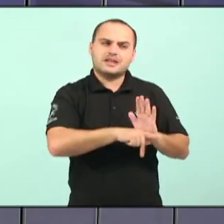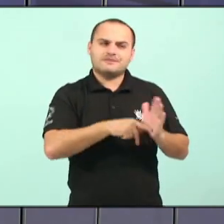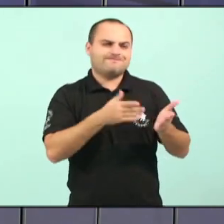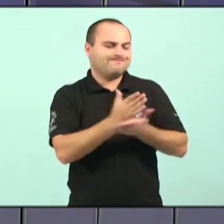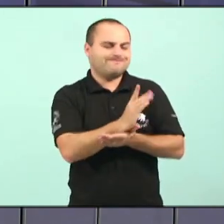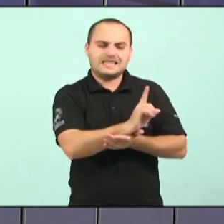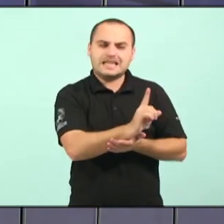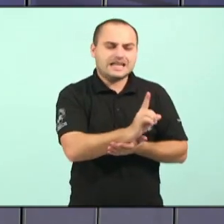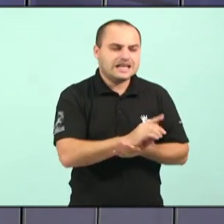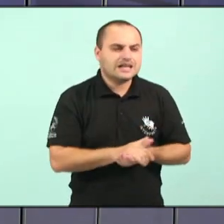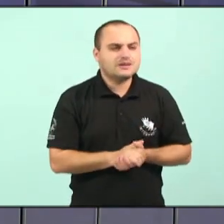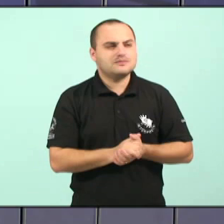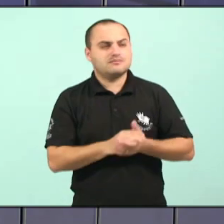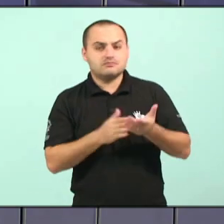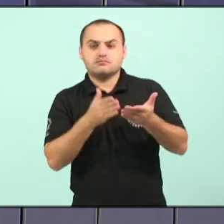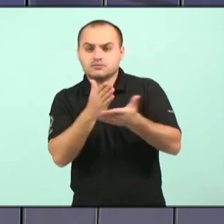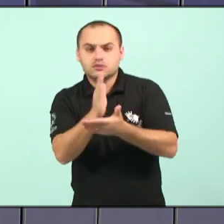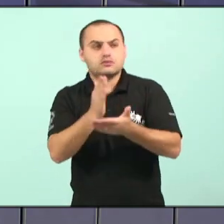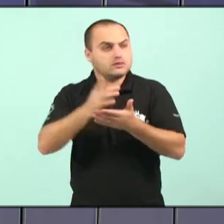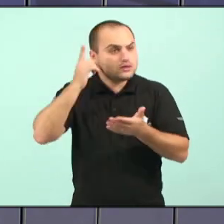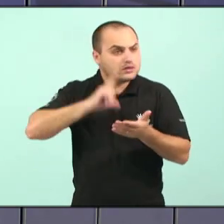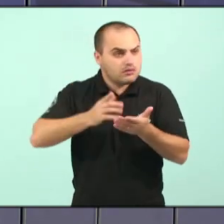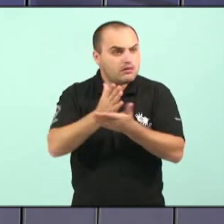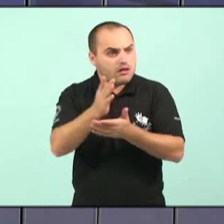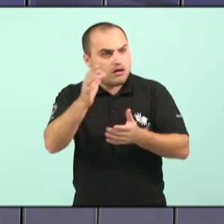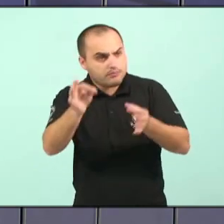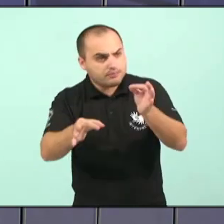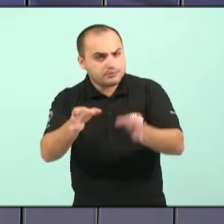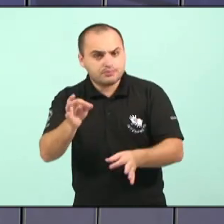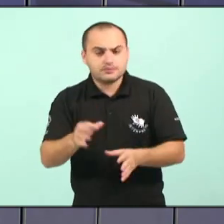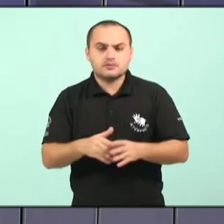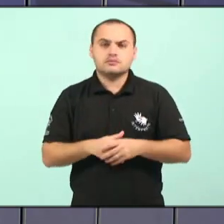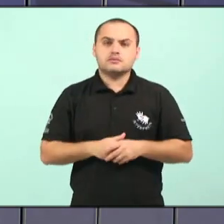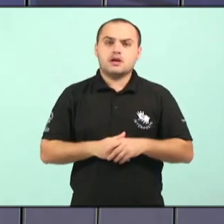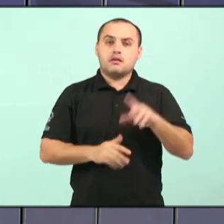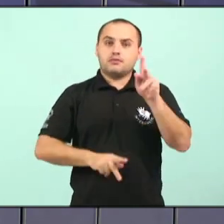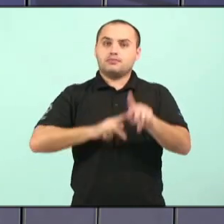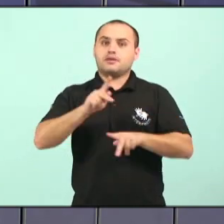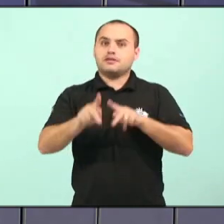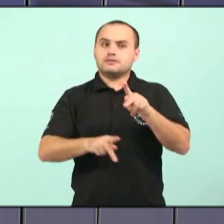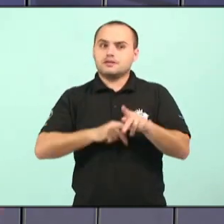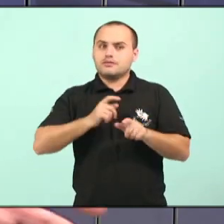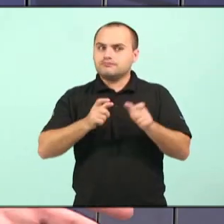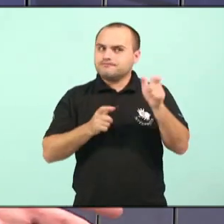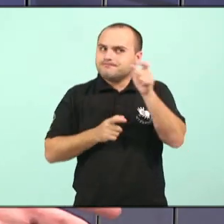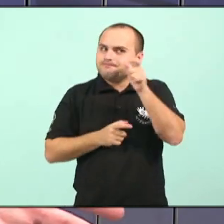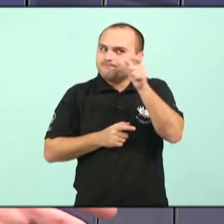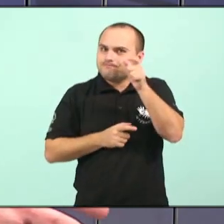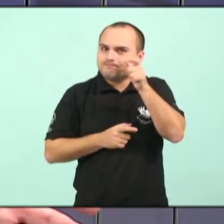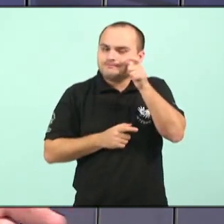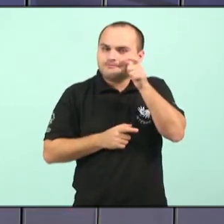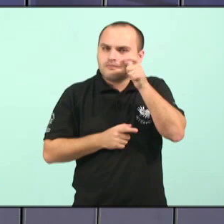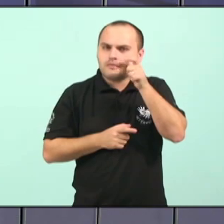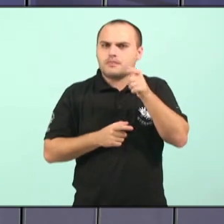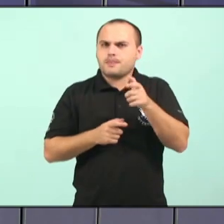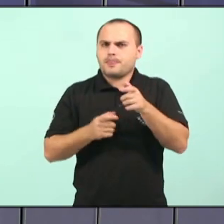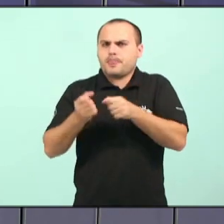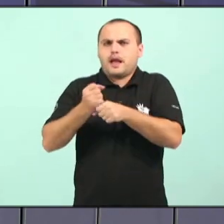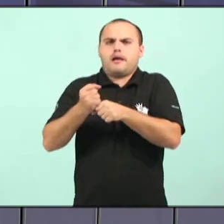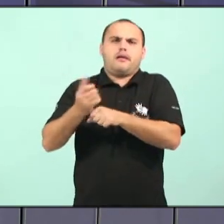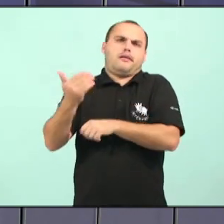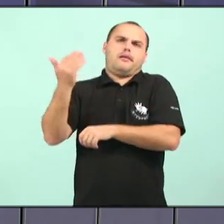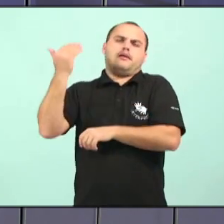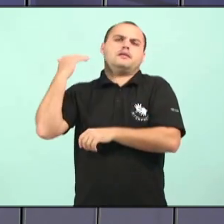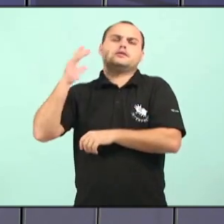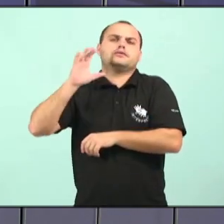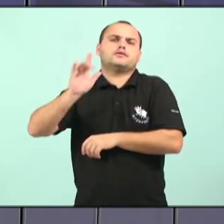tu conseguiu aprovar lá, um projeto de relevância. Então a população está atenta, diferentemente de uns anos atrás, onde só acompanhava a Câmara de Vereadores, só tinha conhecimento do